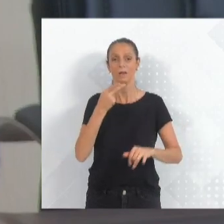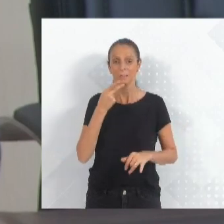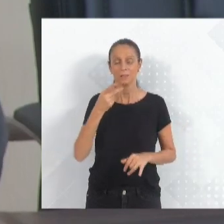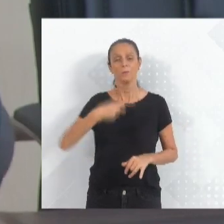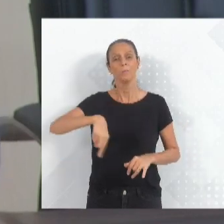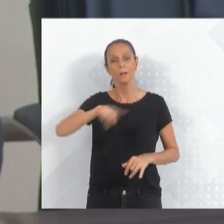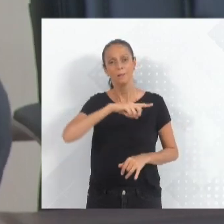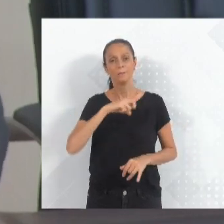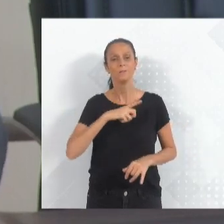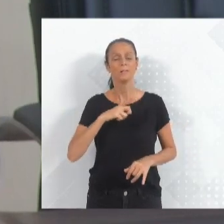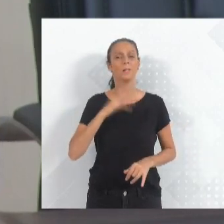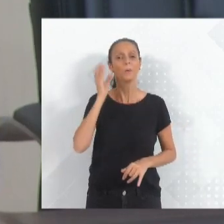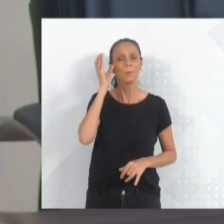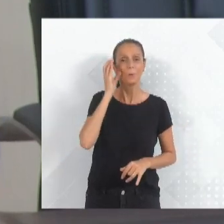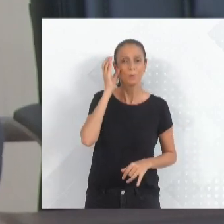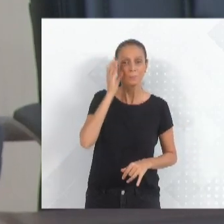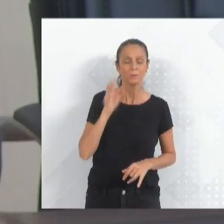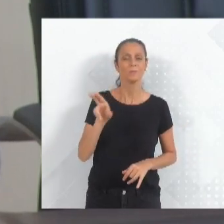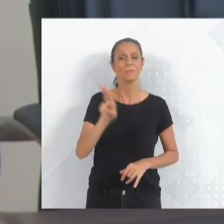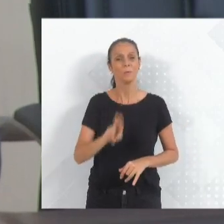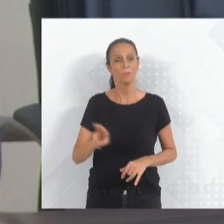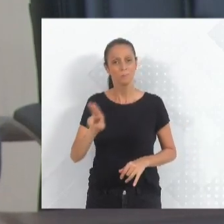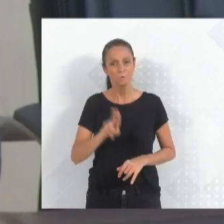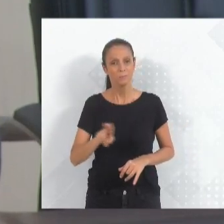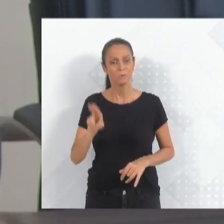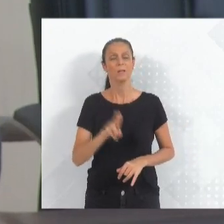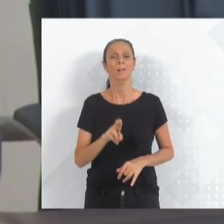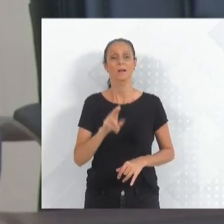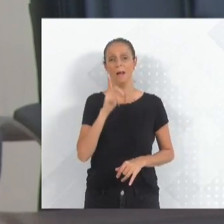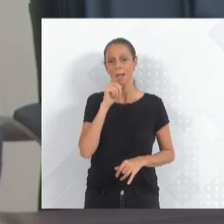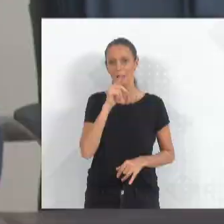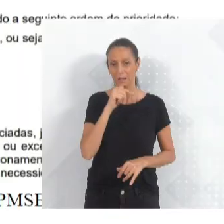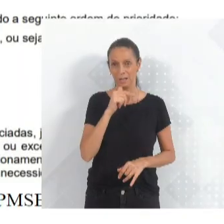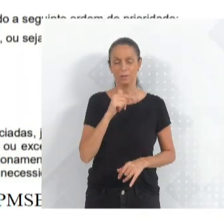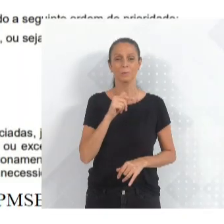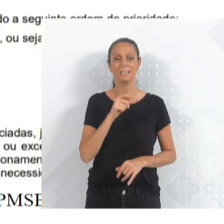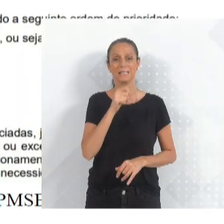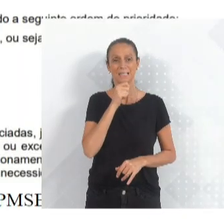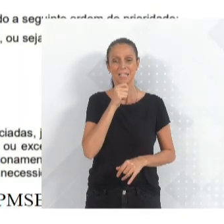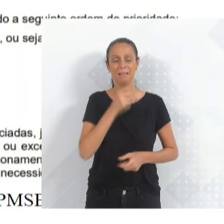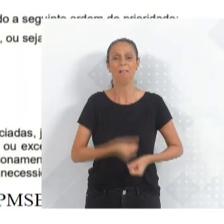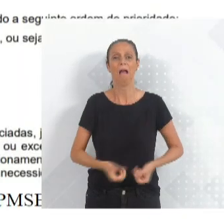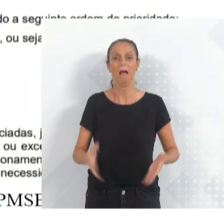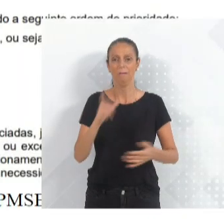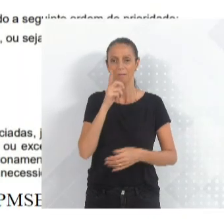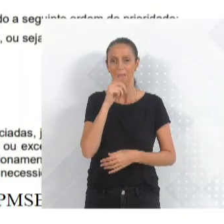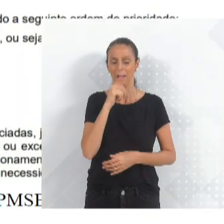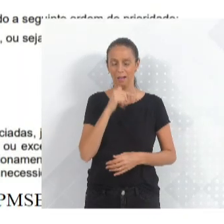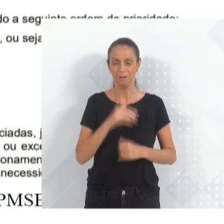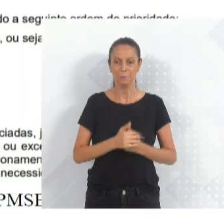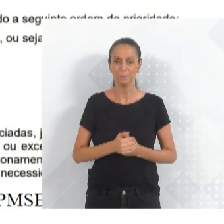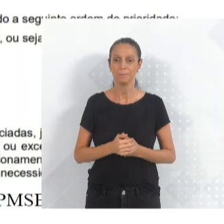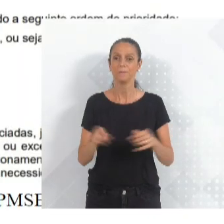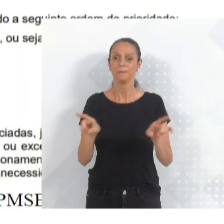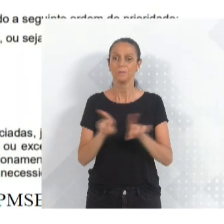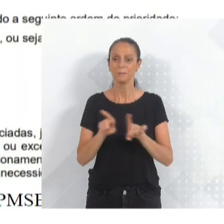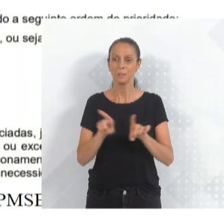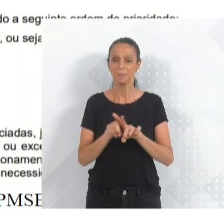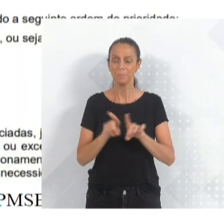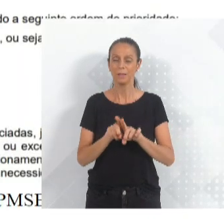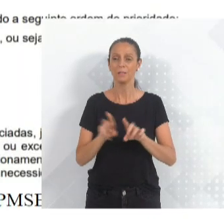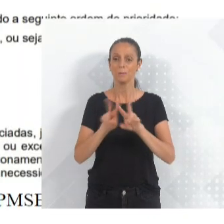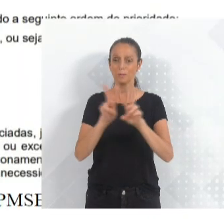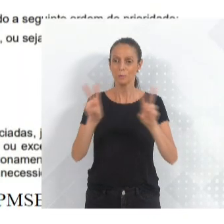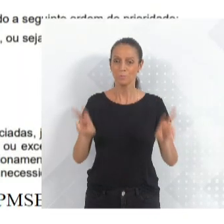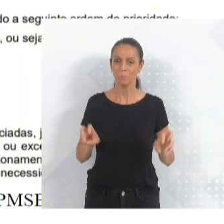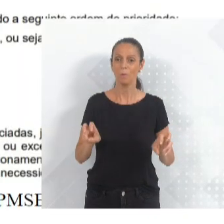da água quando ocorre a intermitência nas regiões. Busca de formas alternativas de abastecimento de água potável,